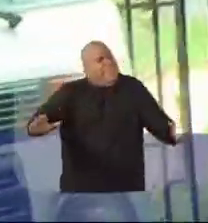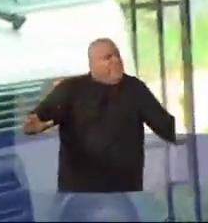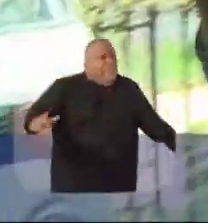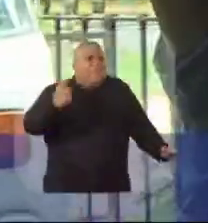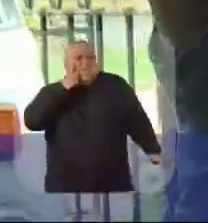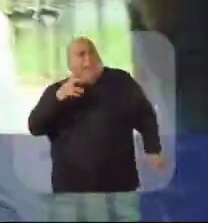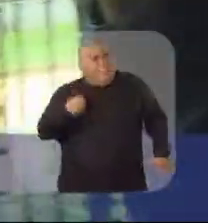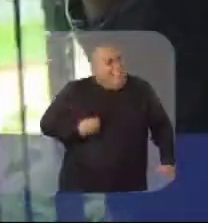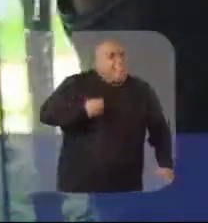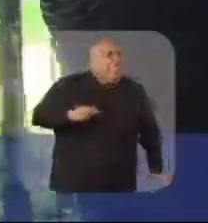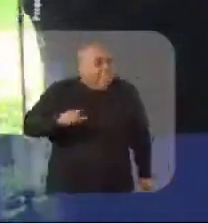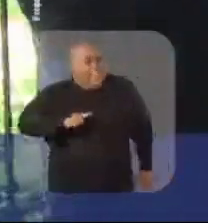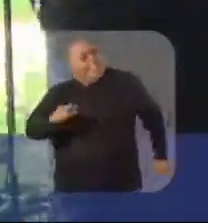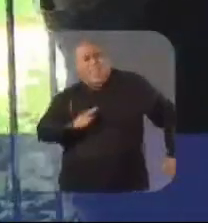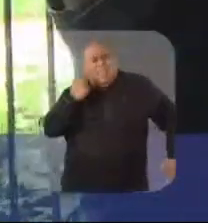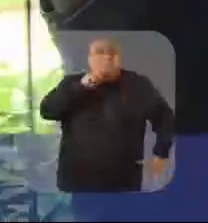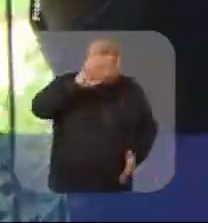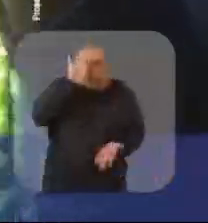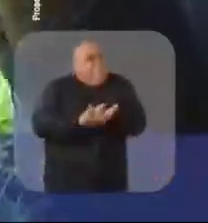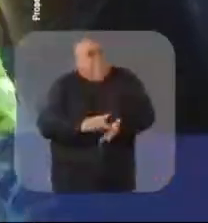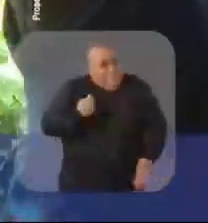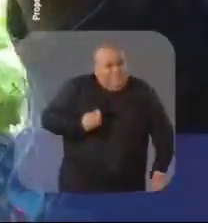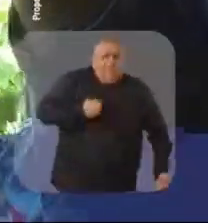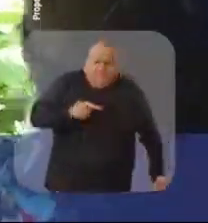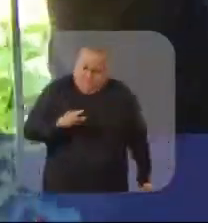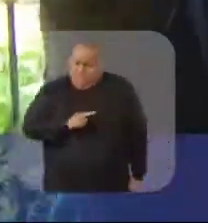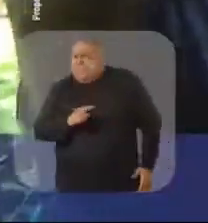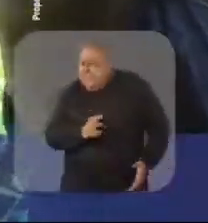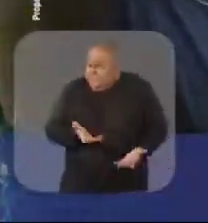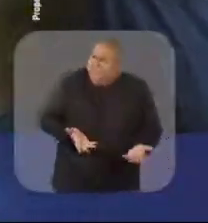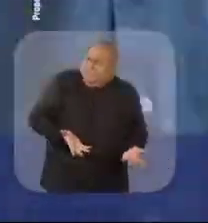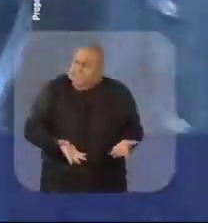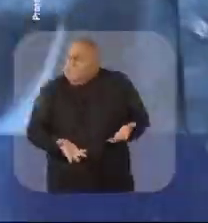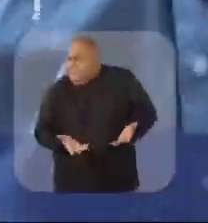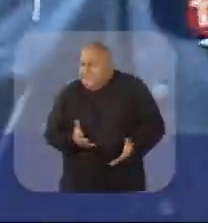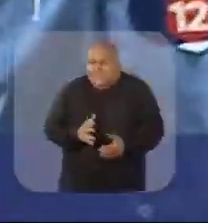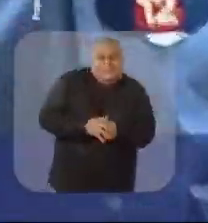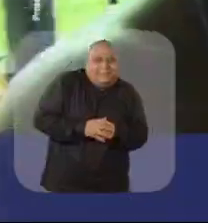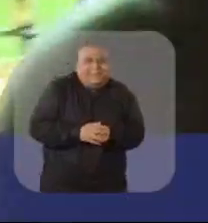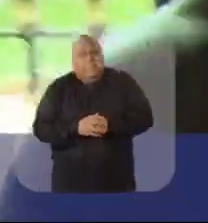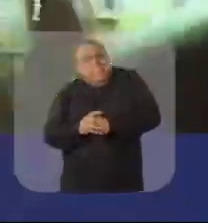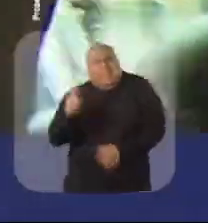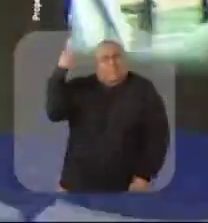Acabou o caô, Marta Rocha chegou. Marta Rocha chegou.